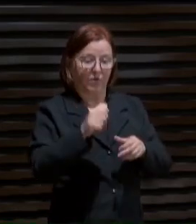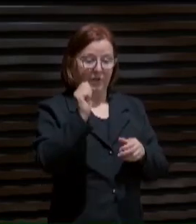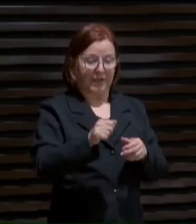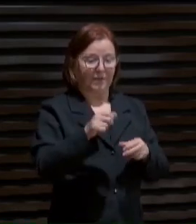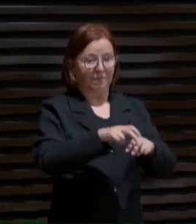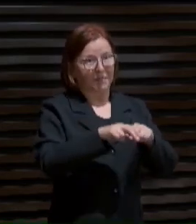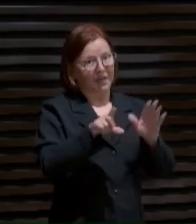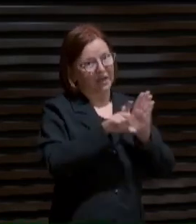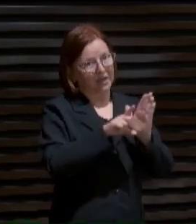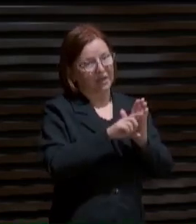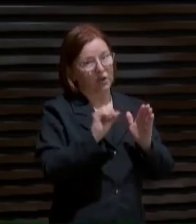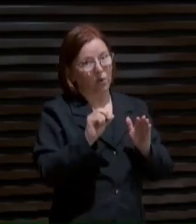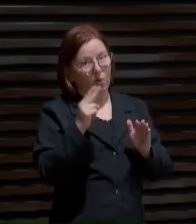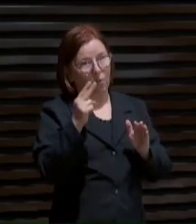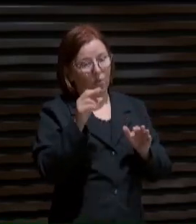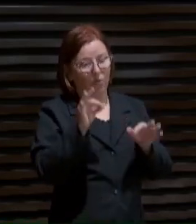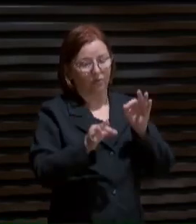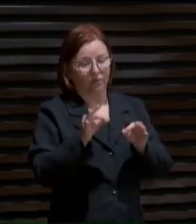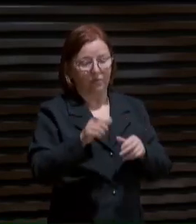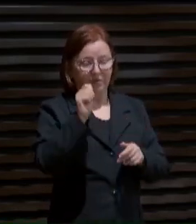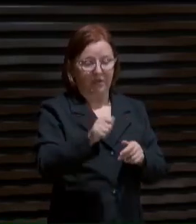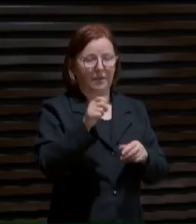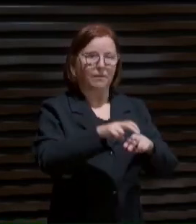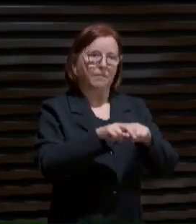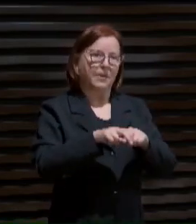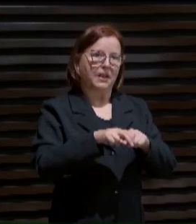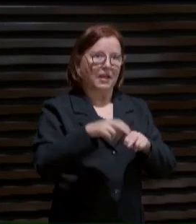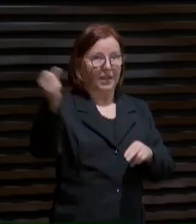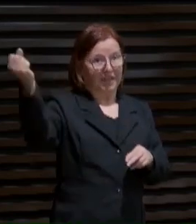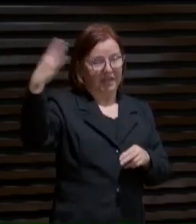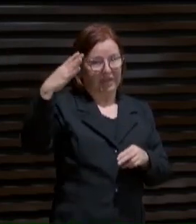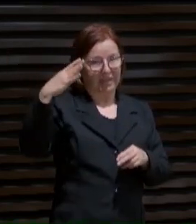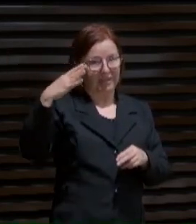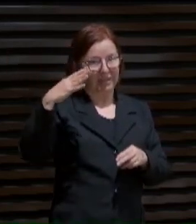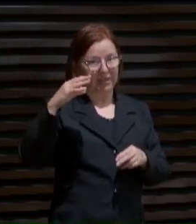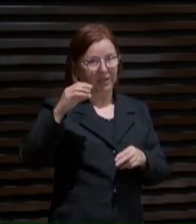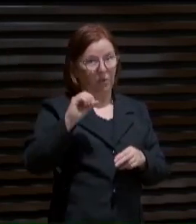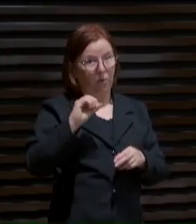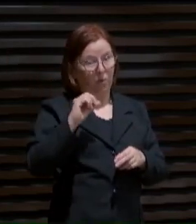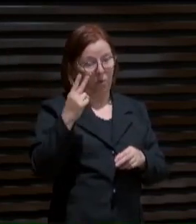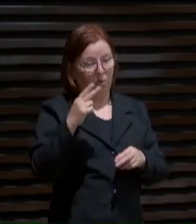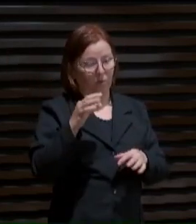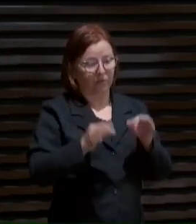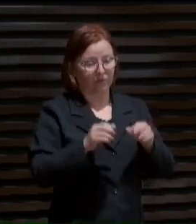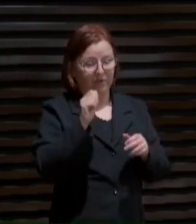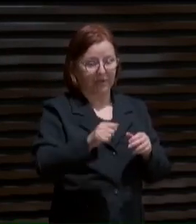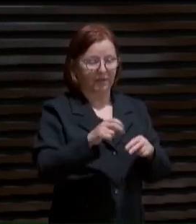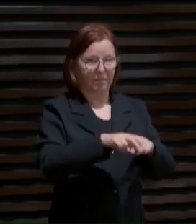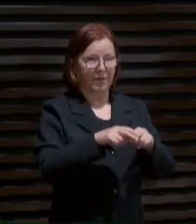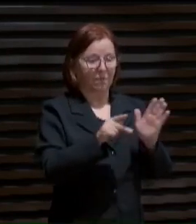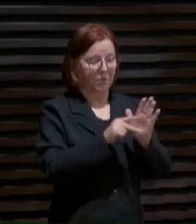pela graça hoje será julgado por suas próprias obras por isso era julgado pelas obras pela obra de